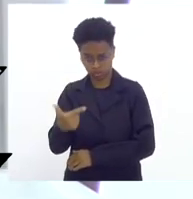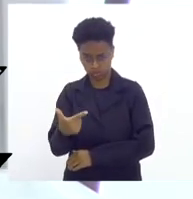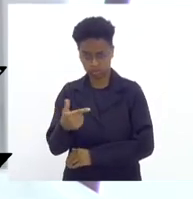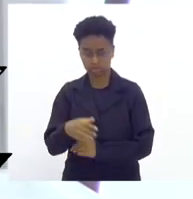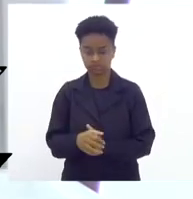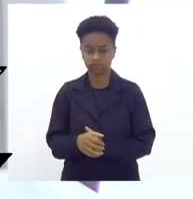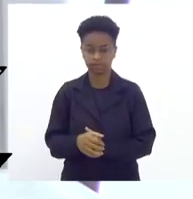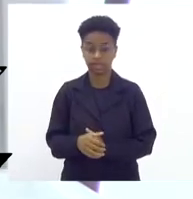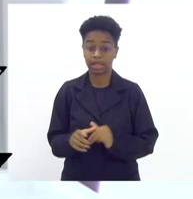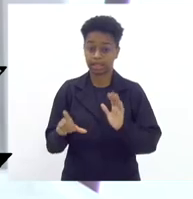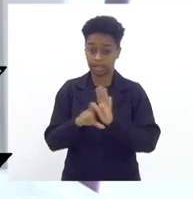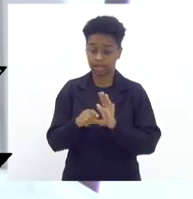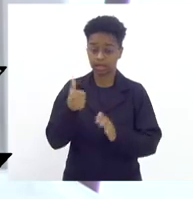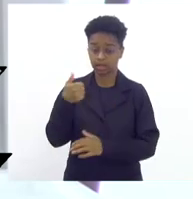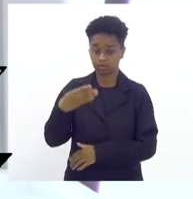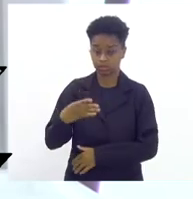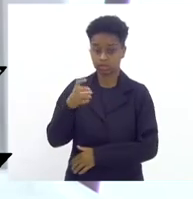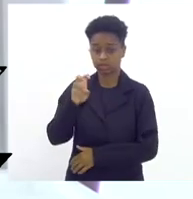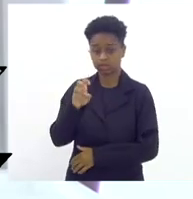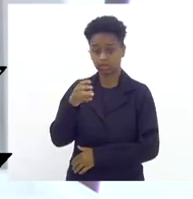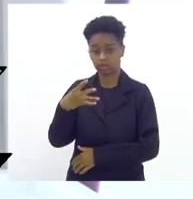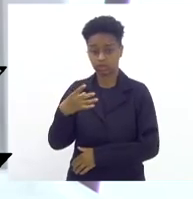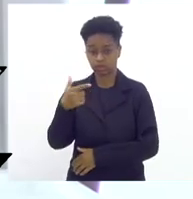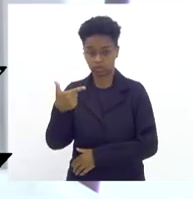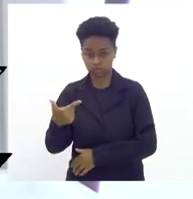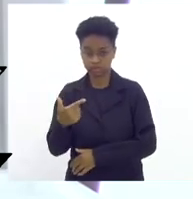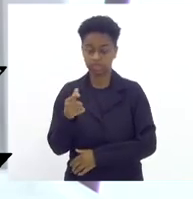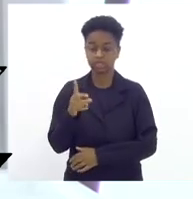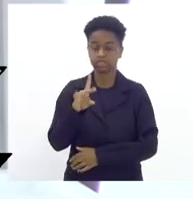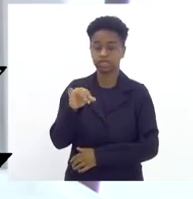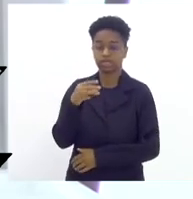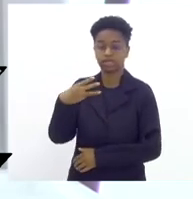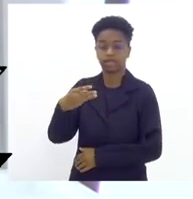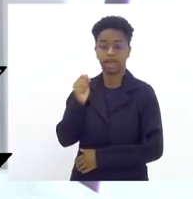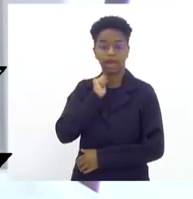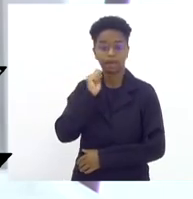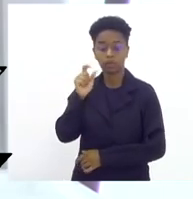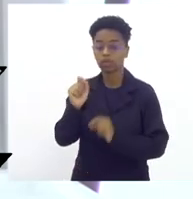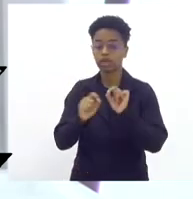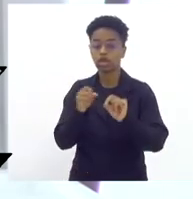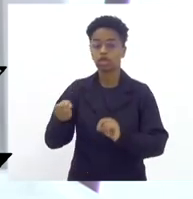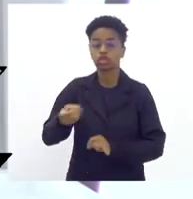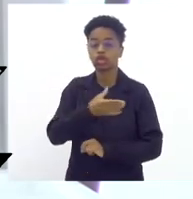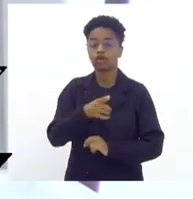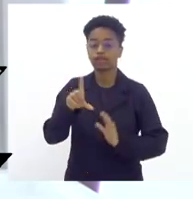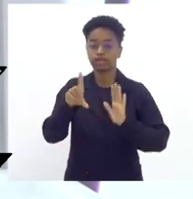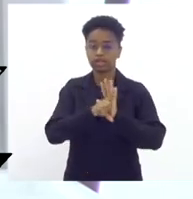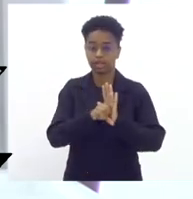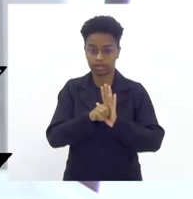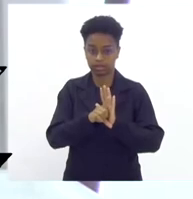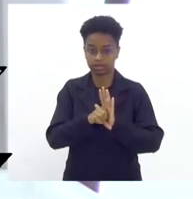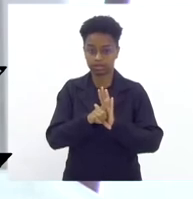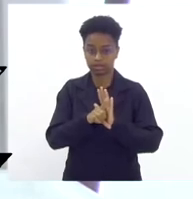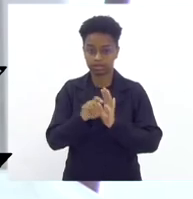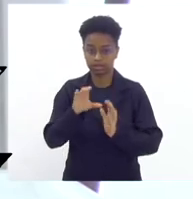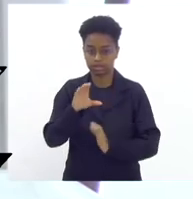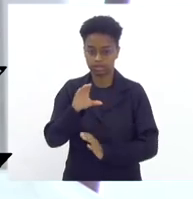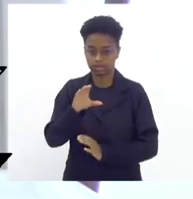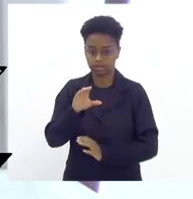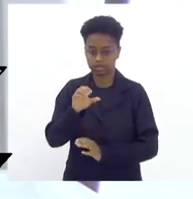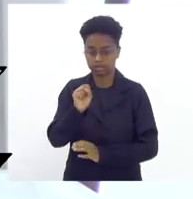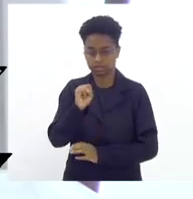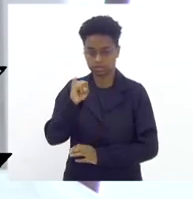lei 14.542 de 3 de abril essa lei é a nova lei do SINE além do SINE foi